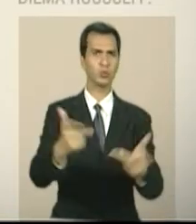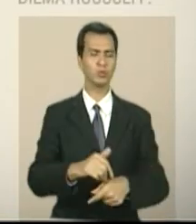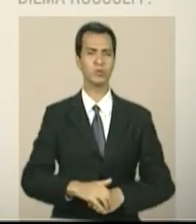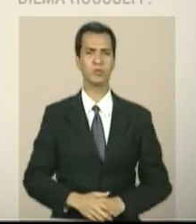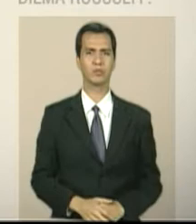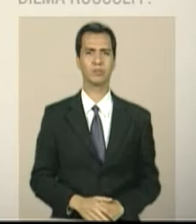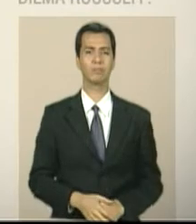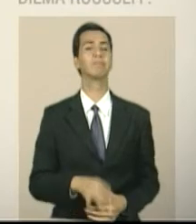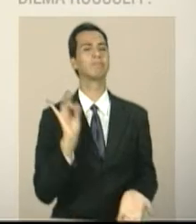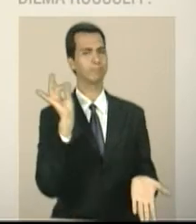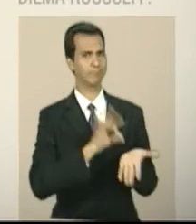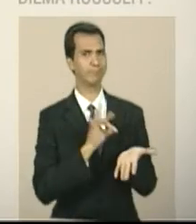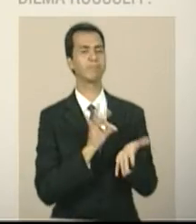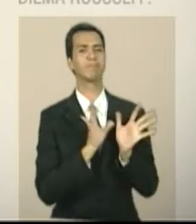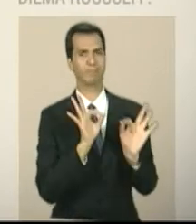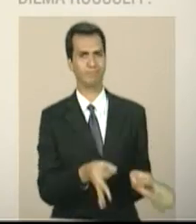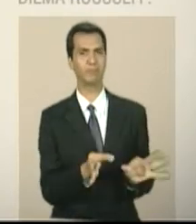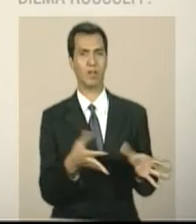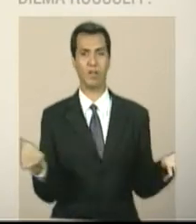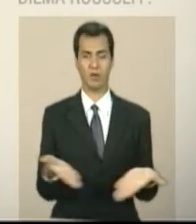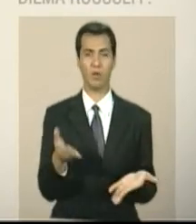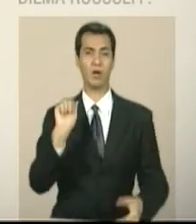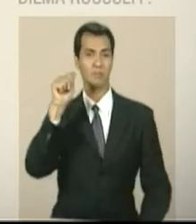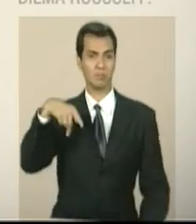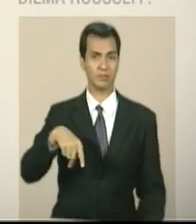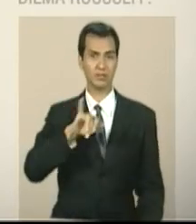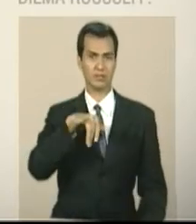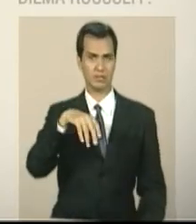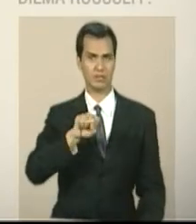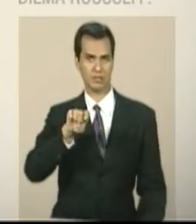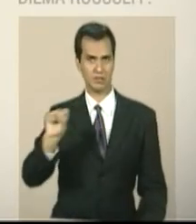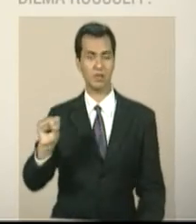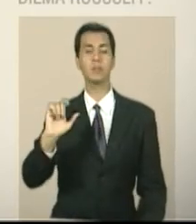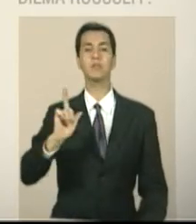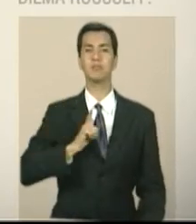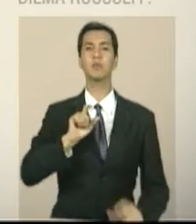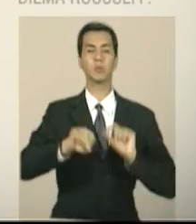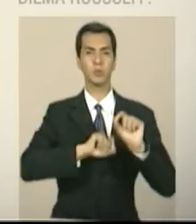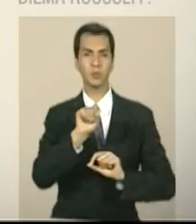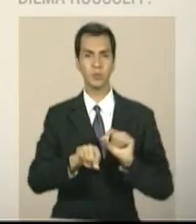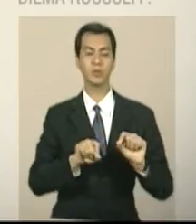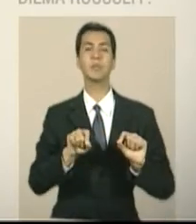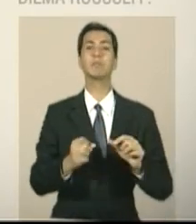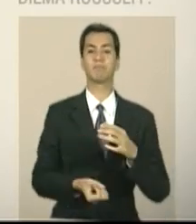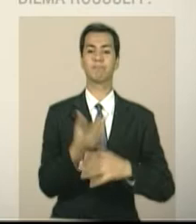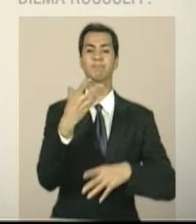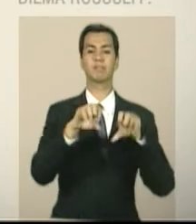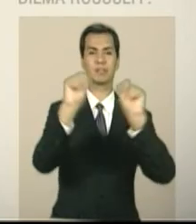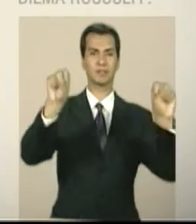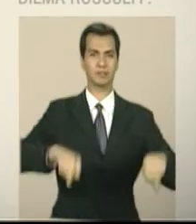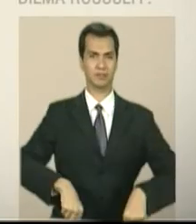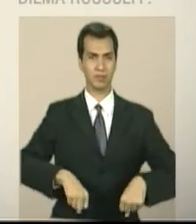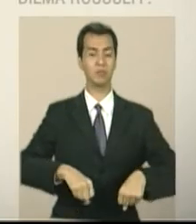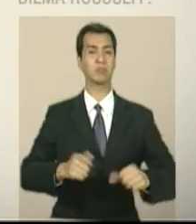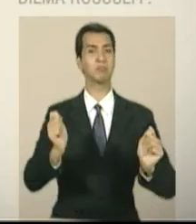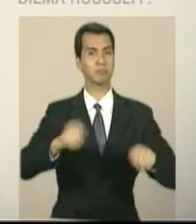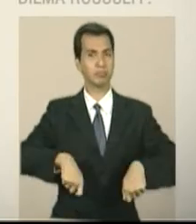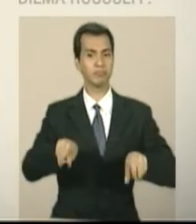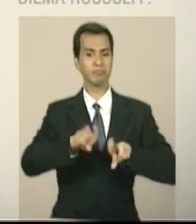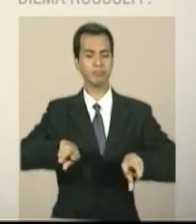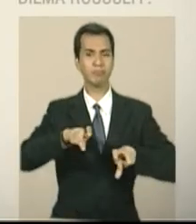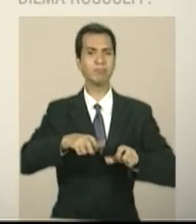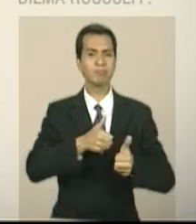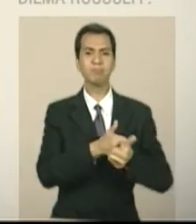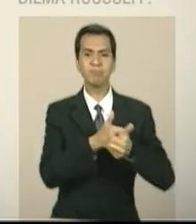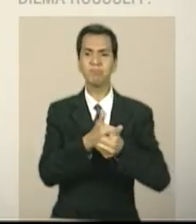é verdade sim Luciano a Previdência cria um sistema que acompanha por meio de computadores cada etapa do